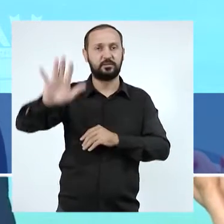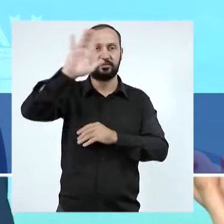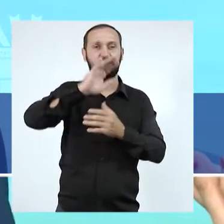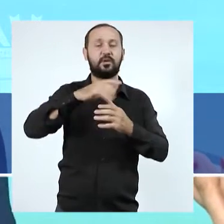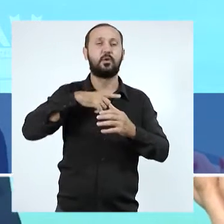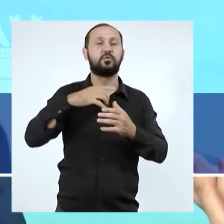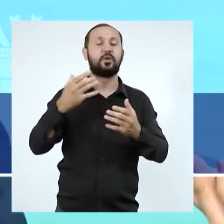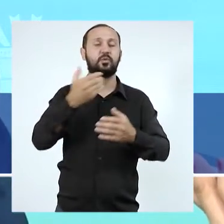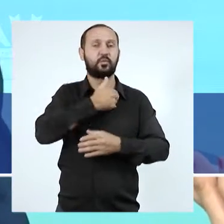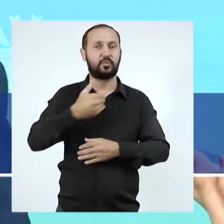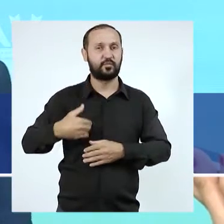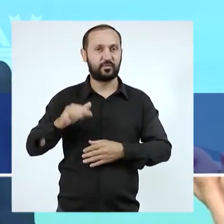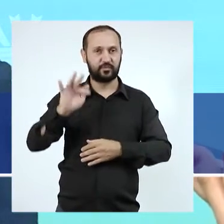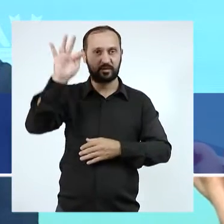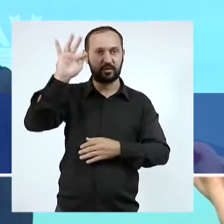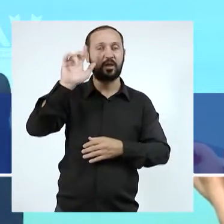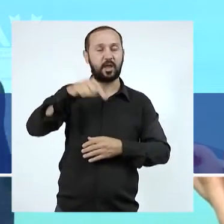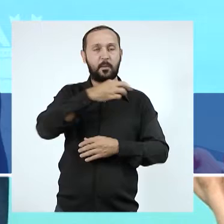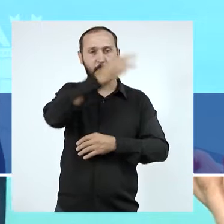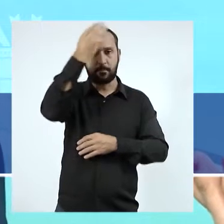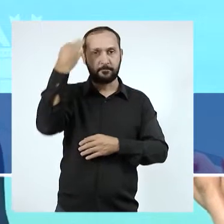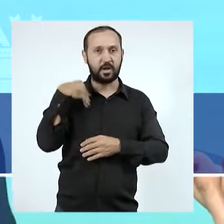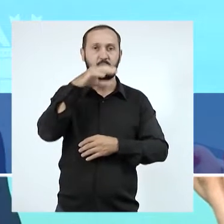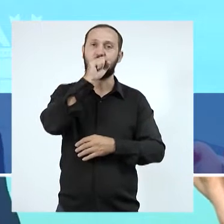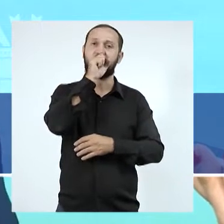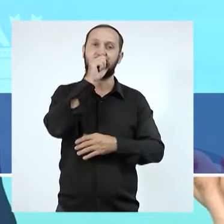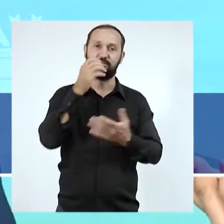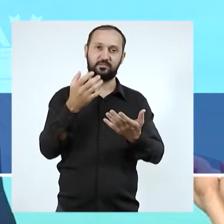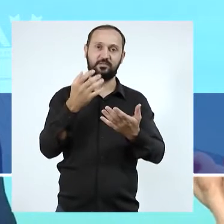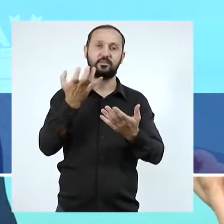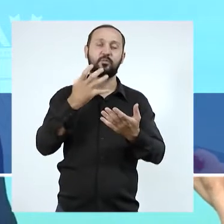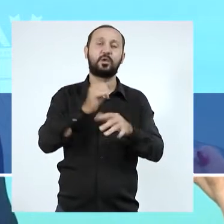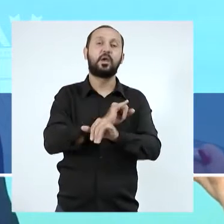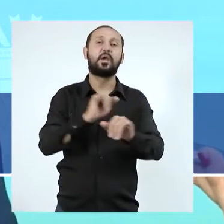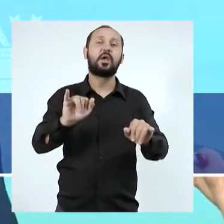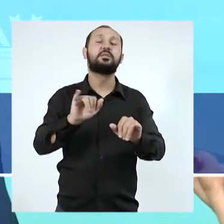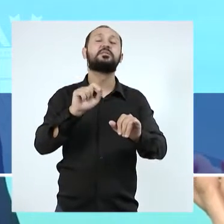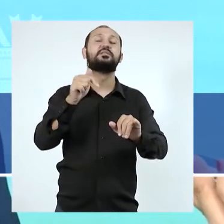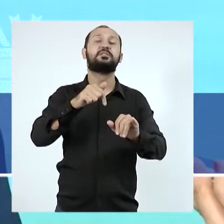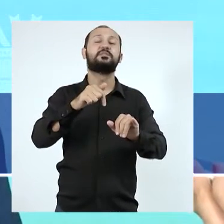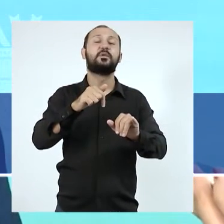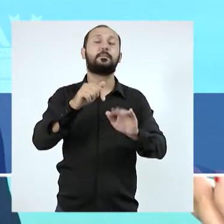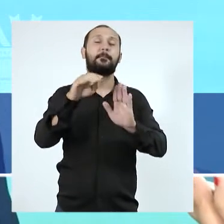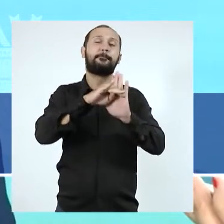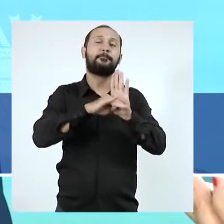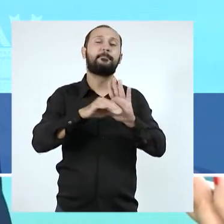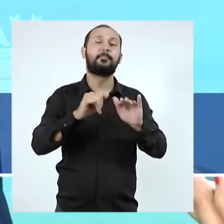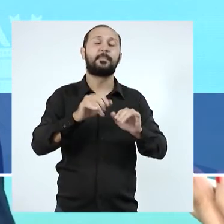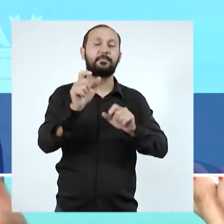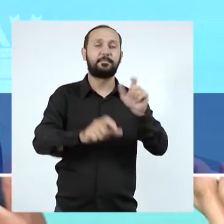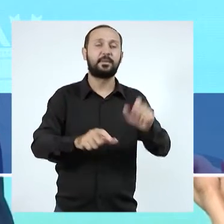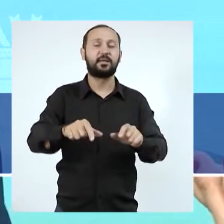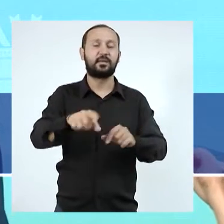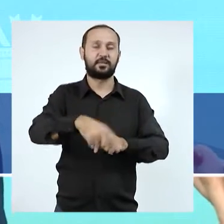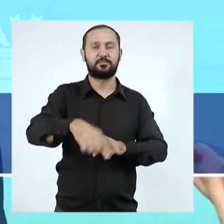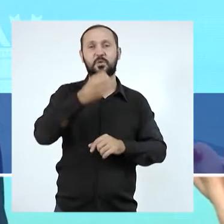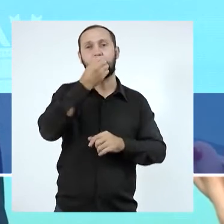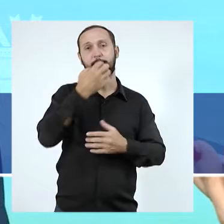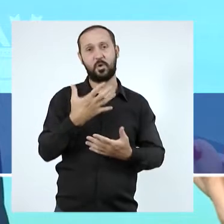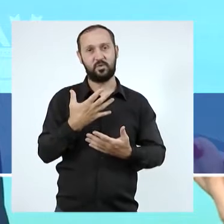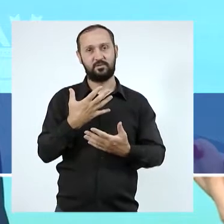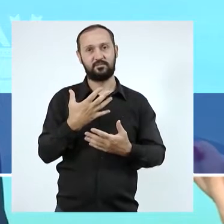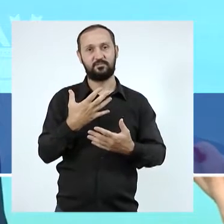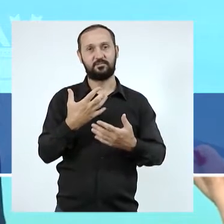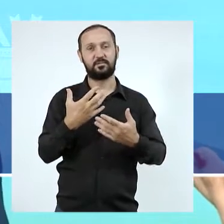Brasil todo. É um movimento nacional, inclusive do governo federal, o Maio Laranja, e a gente quer levar essas